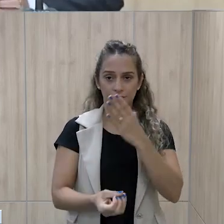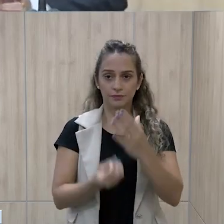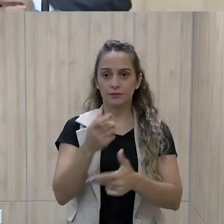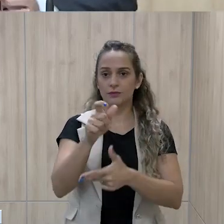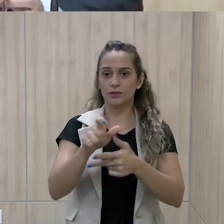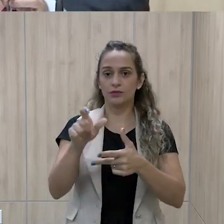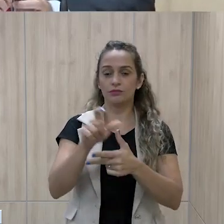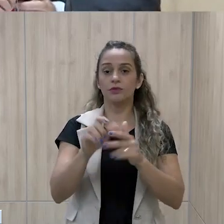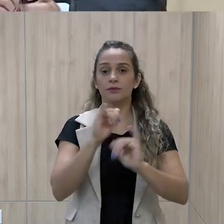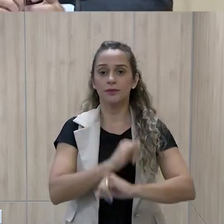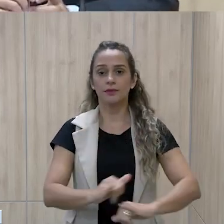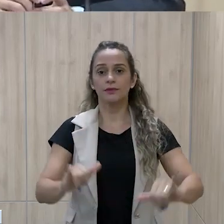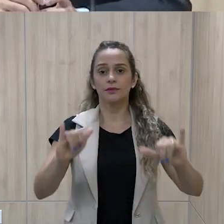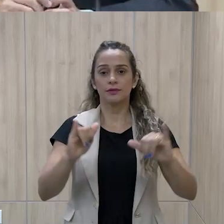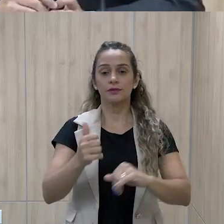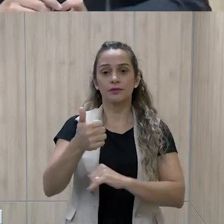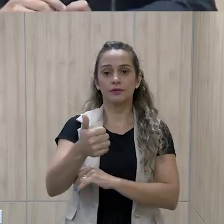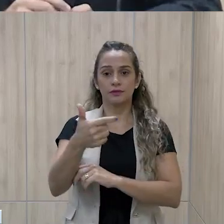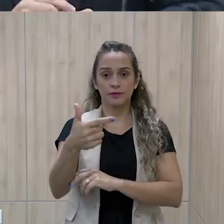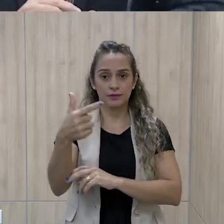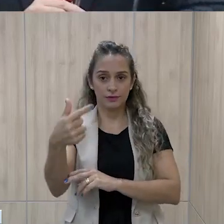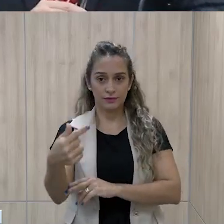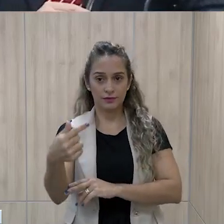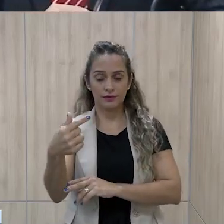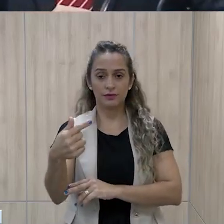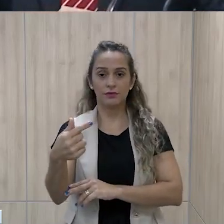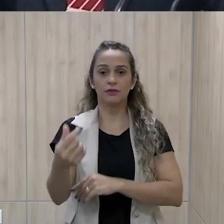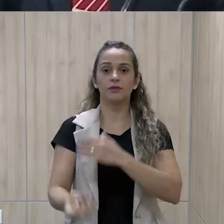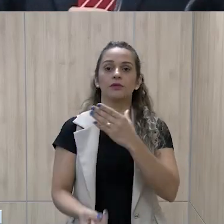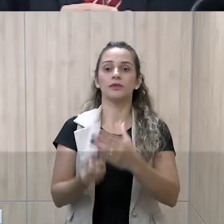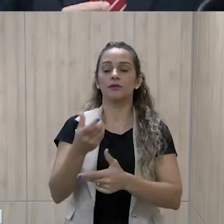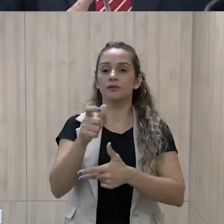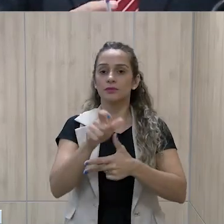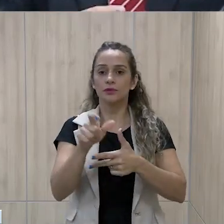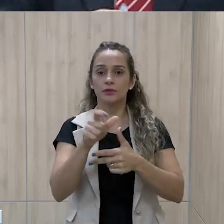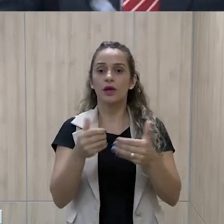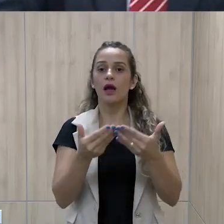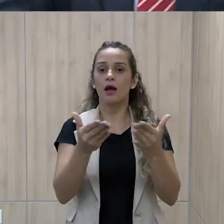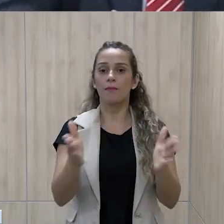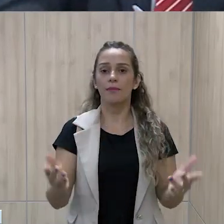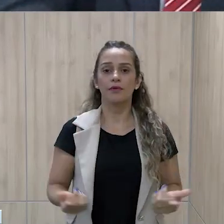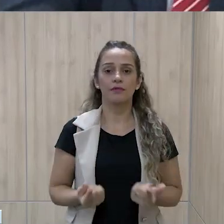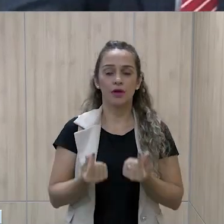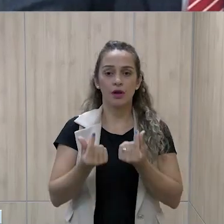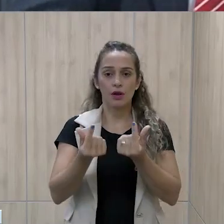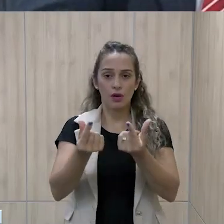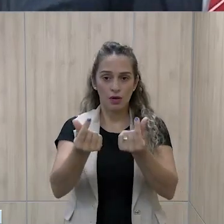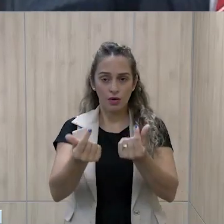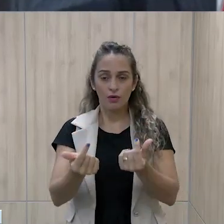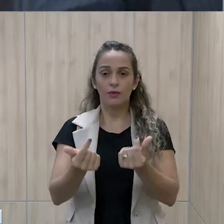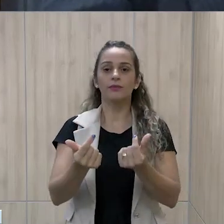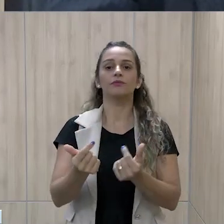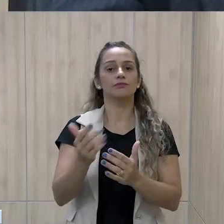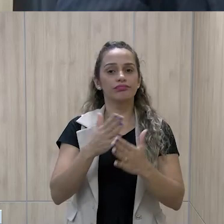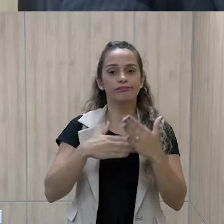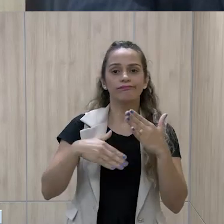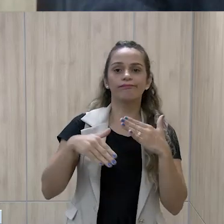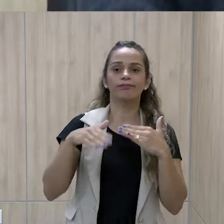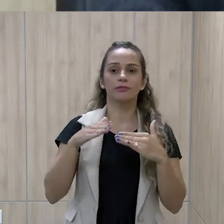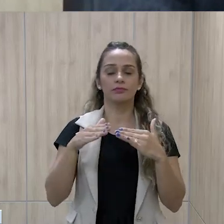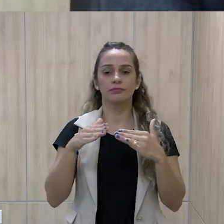projeto de lei de autoria do Poder Executivo mensagem 127 autorizo O Poder Executivo Abrir crédito adicional